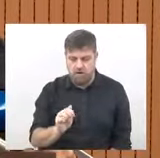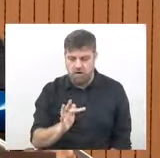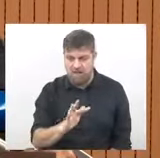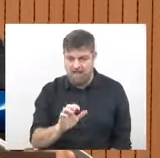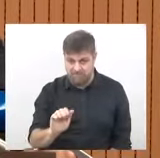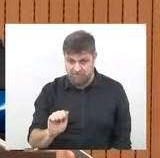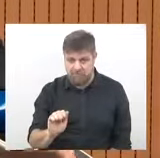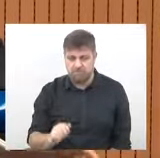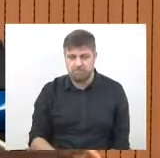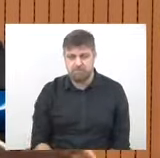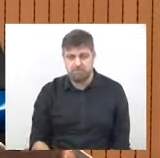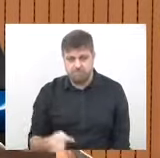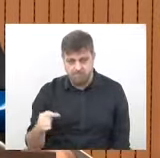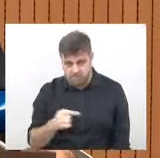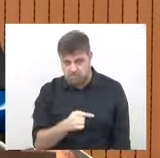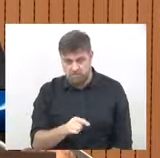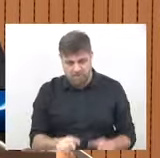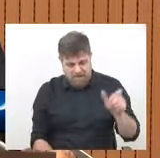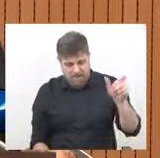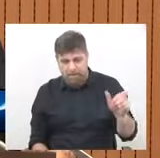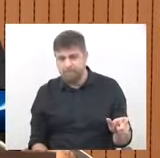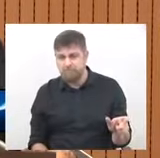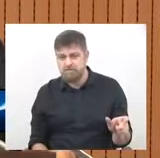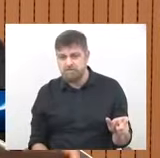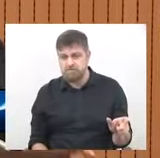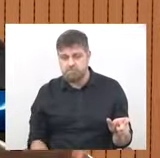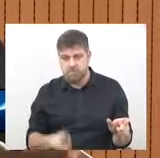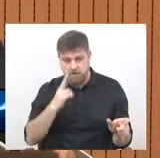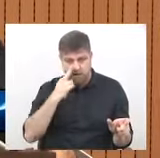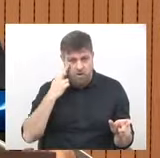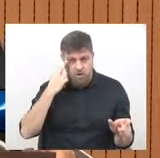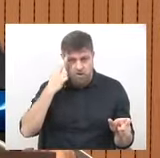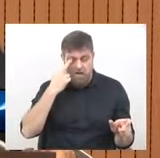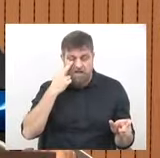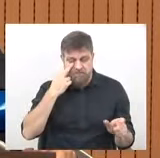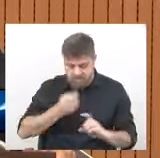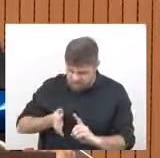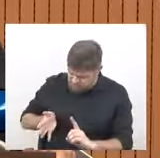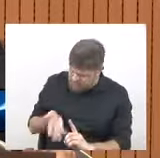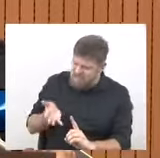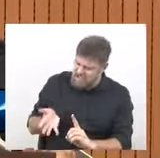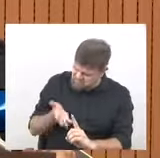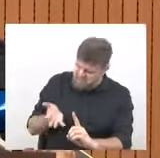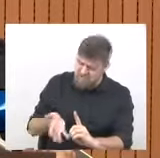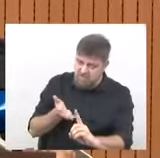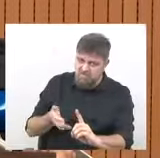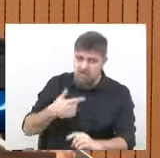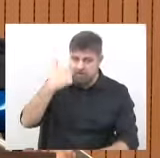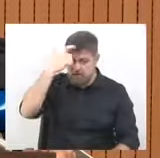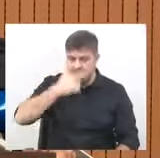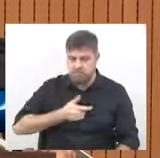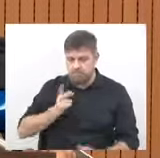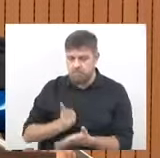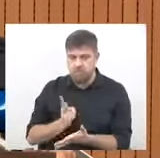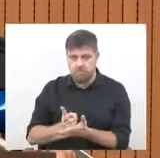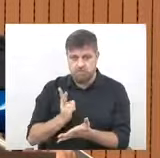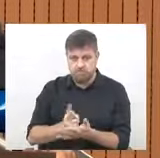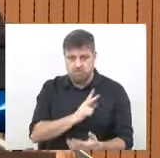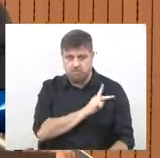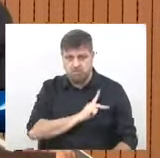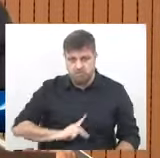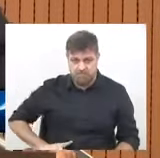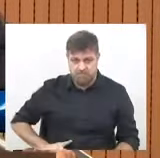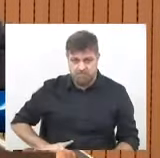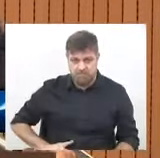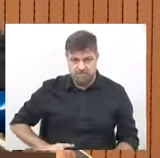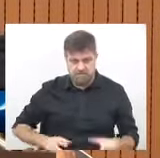que foi uma das pessoas que incentivou que a gente permanecesse na presidência dessa